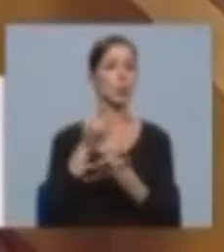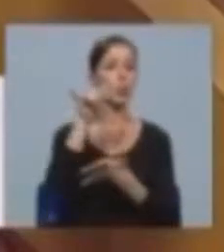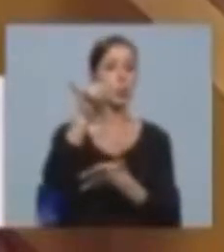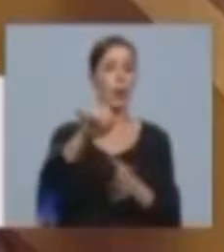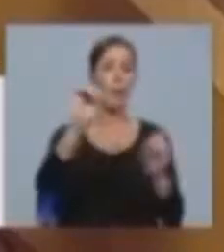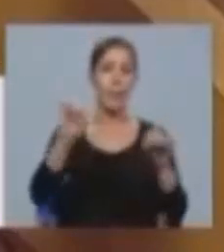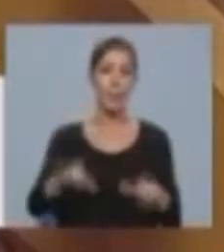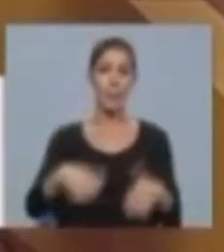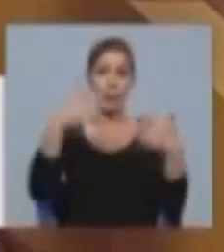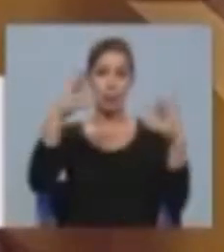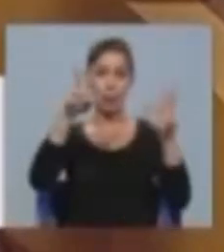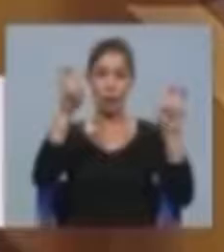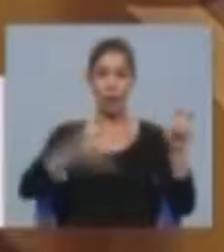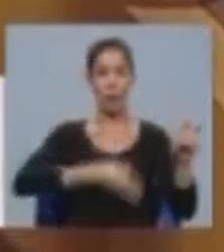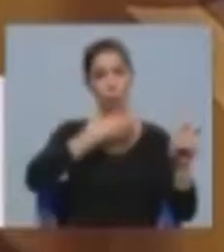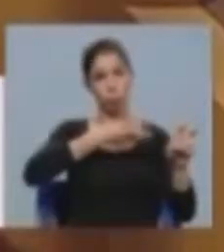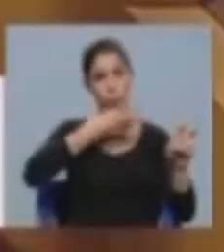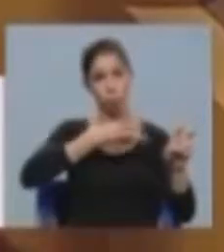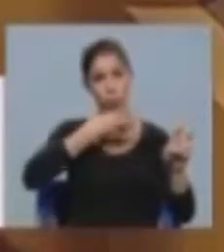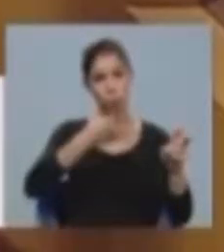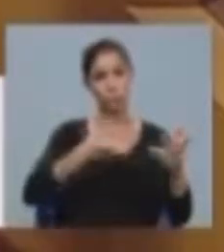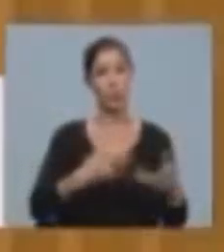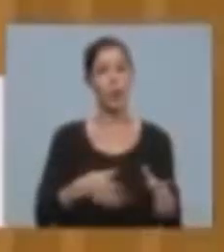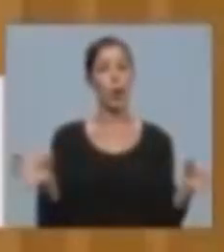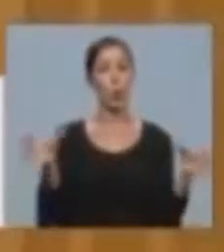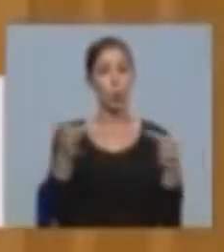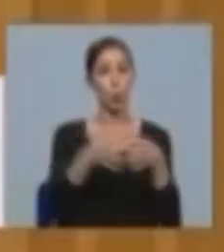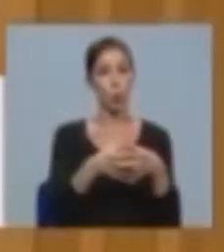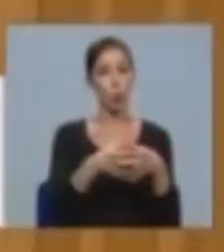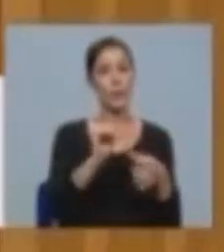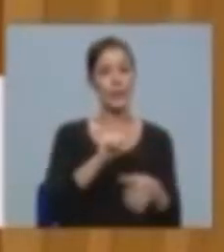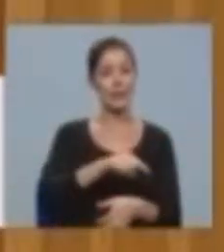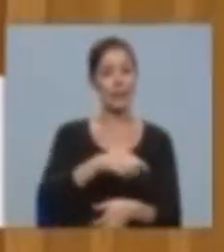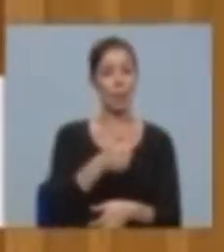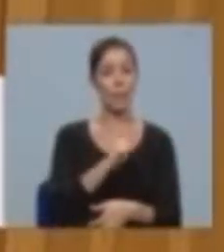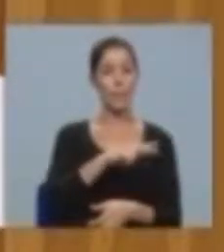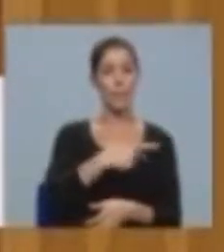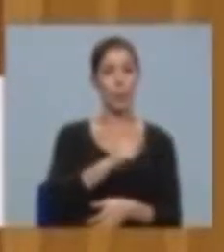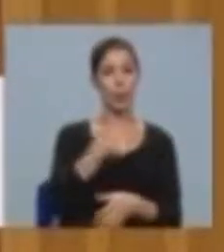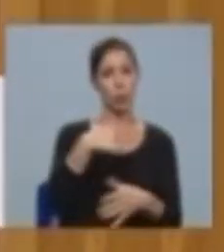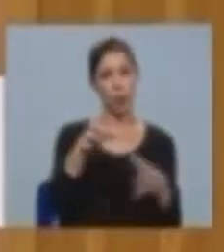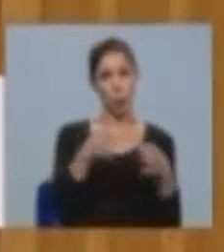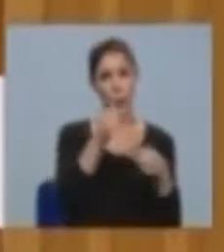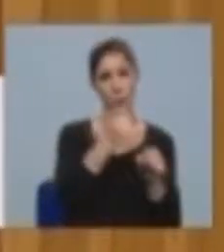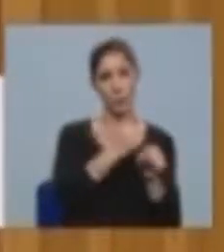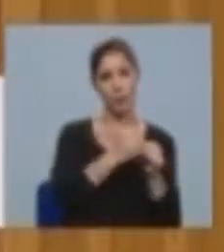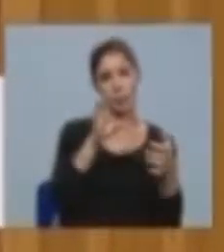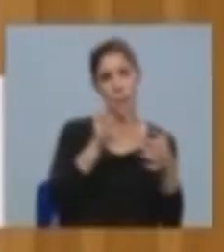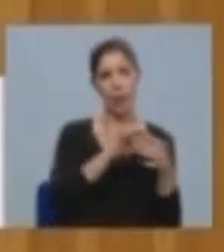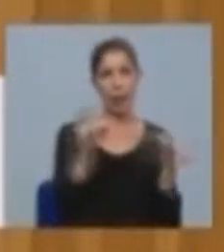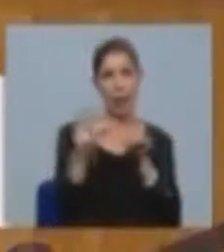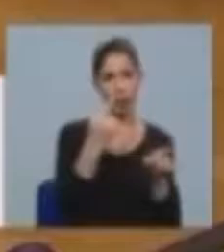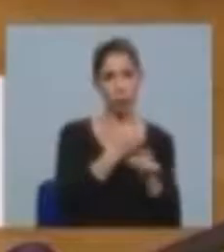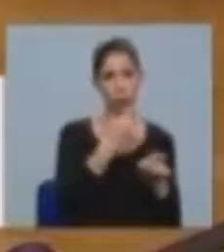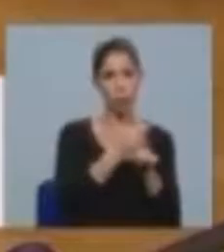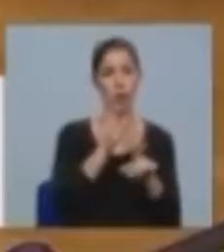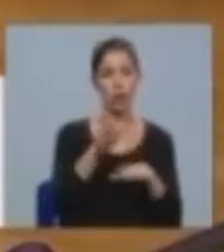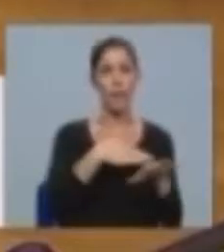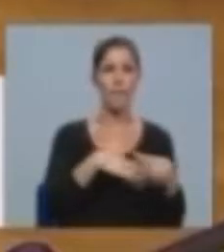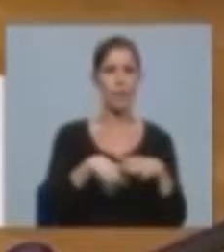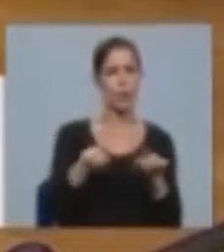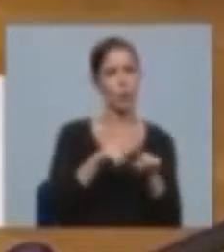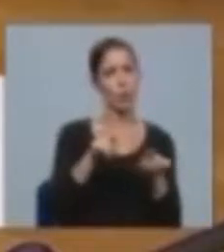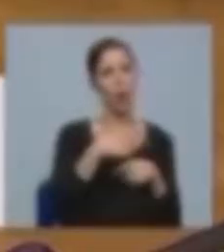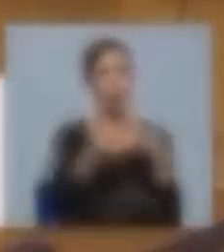as intervenções de cada deputado. Na Comissão de São Bento há um grupo de trabalho sobre transportes que já realizou audições